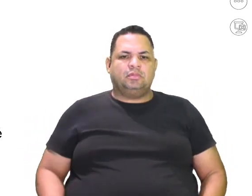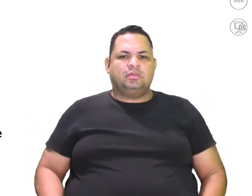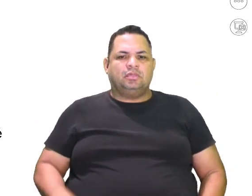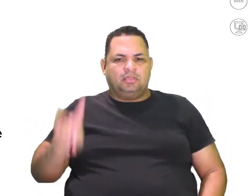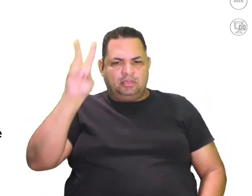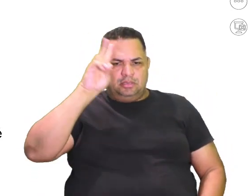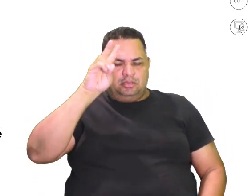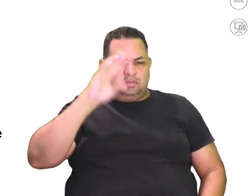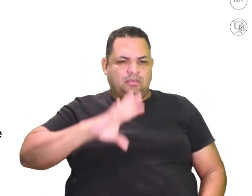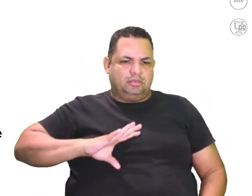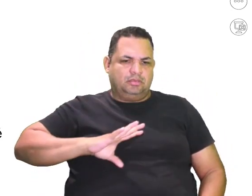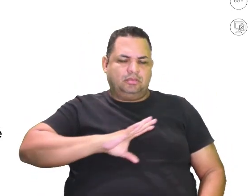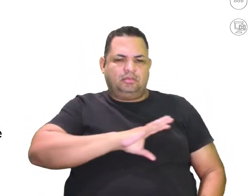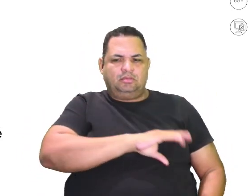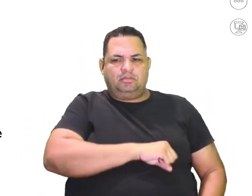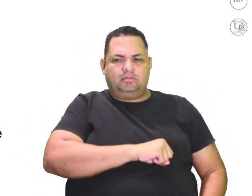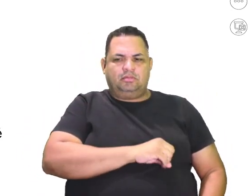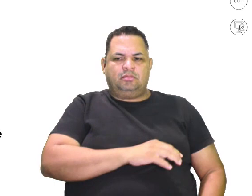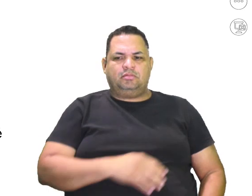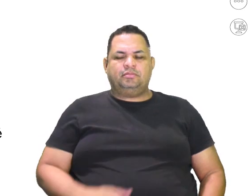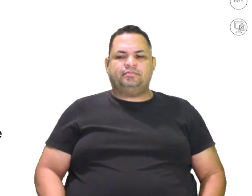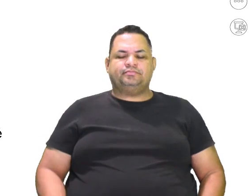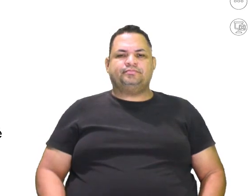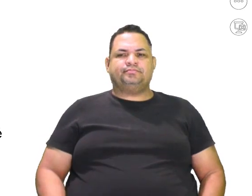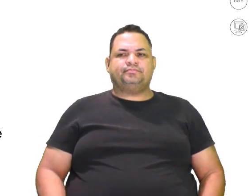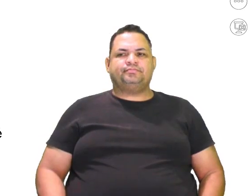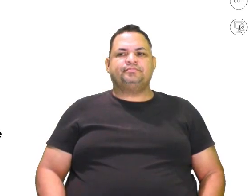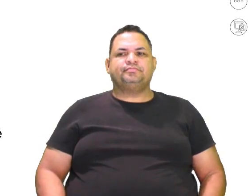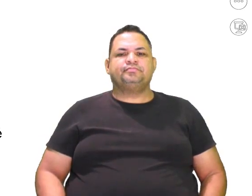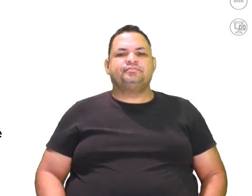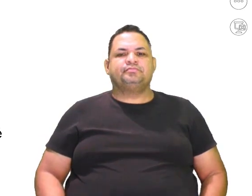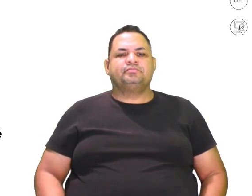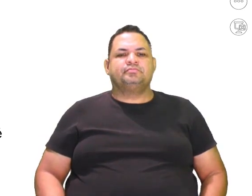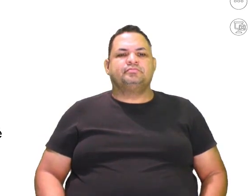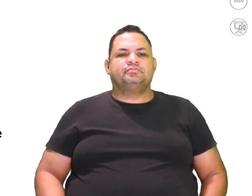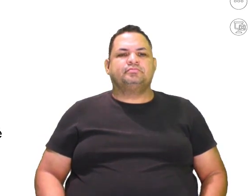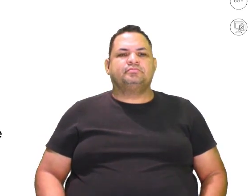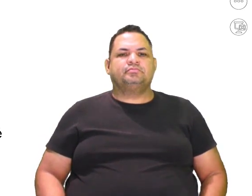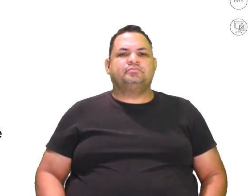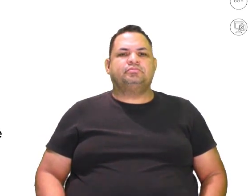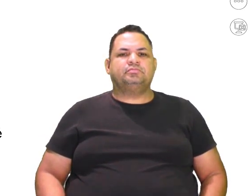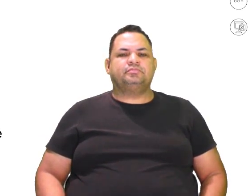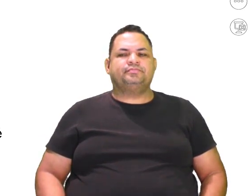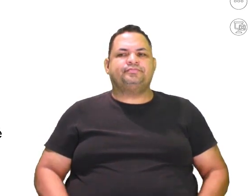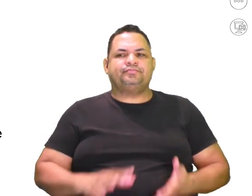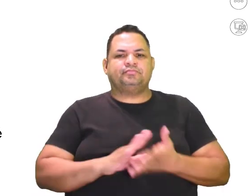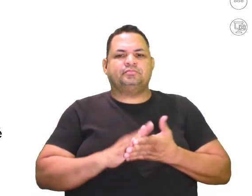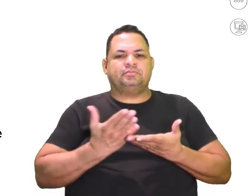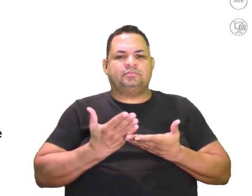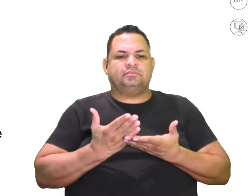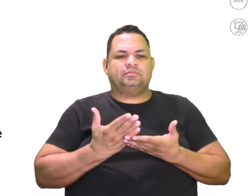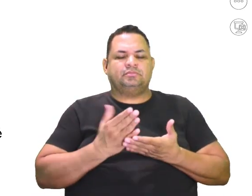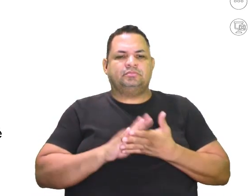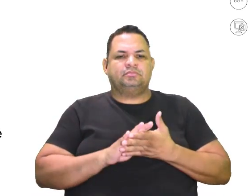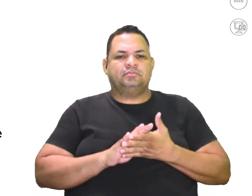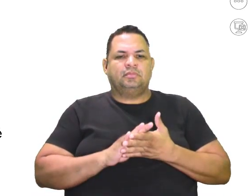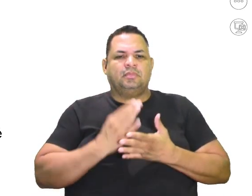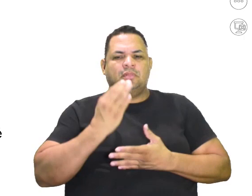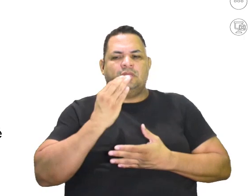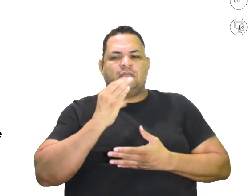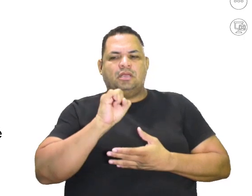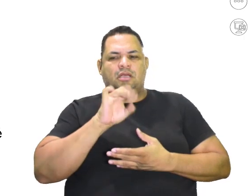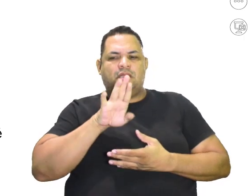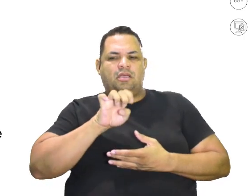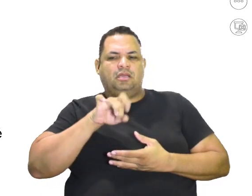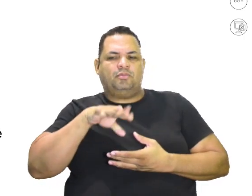amor aí, não correspondido, né? Mais uma ingratidão. O caramuru, essa